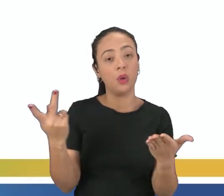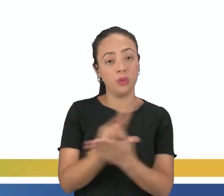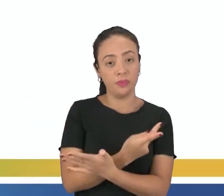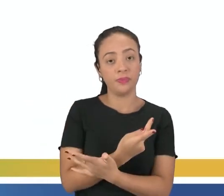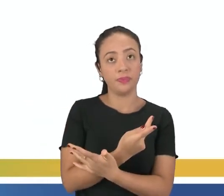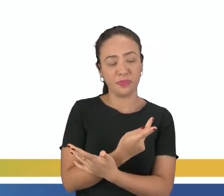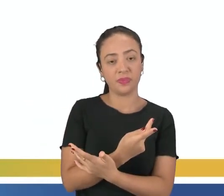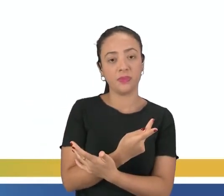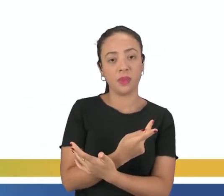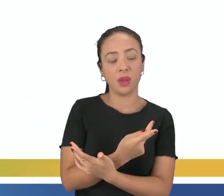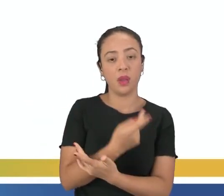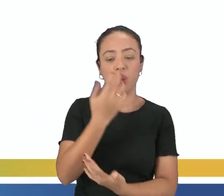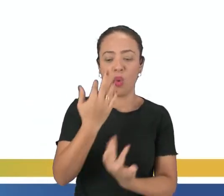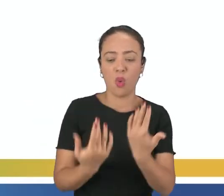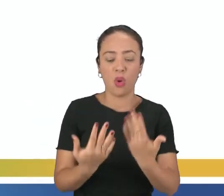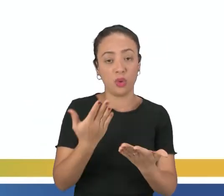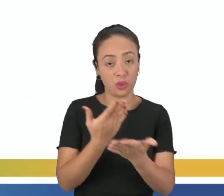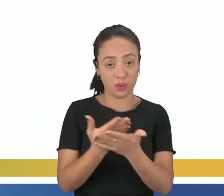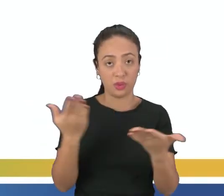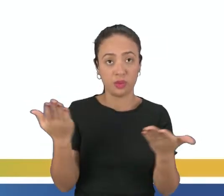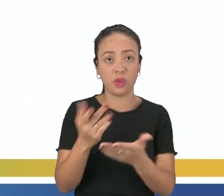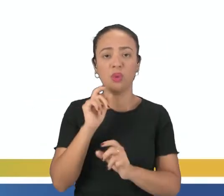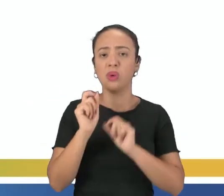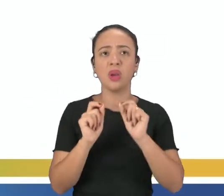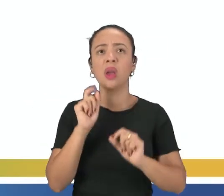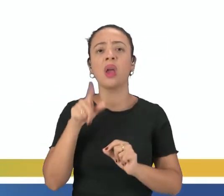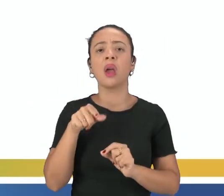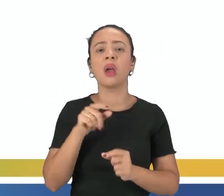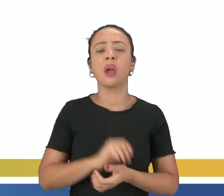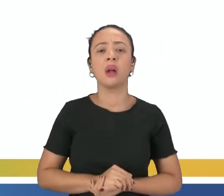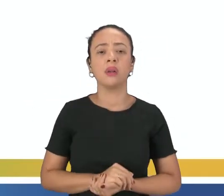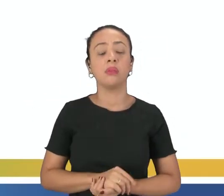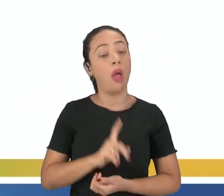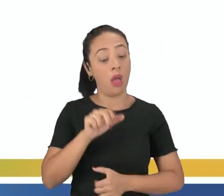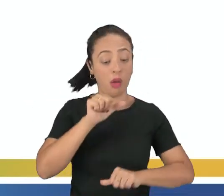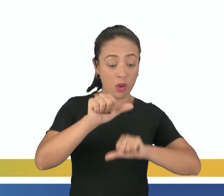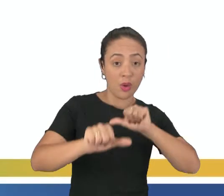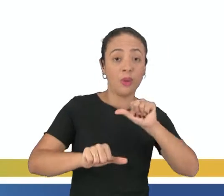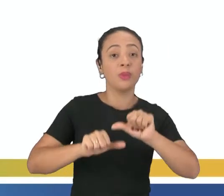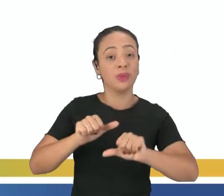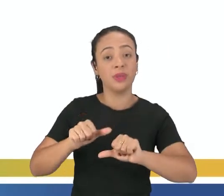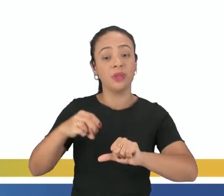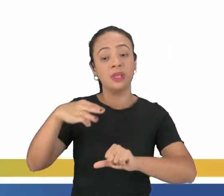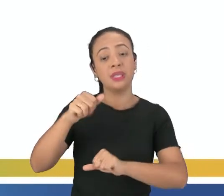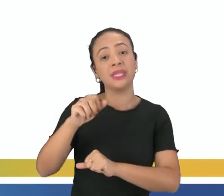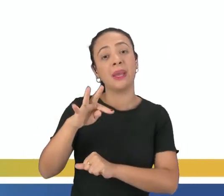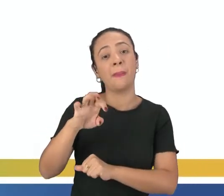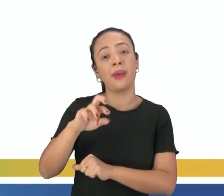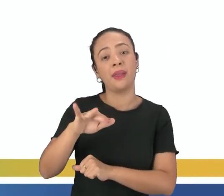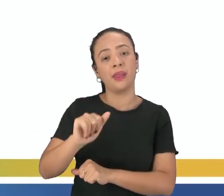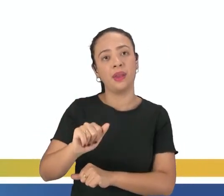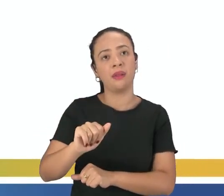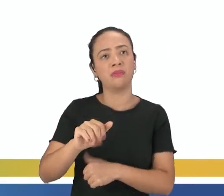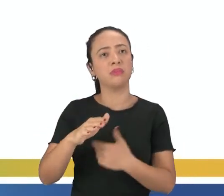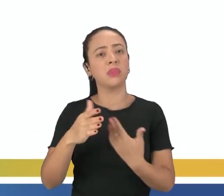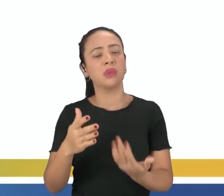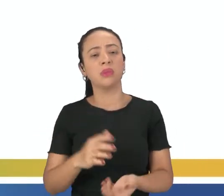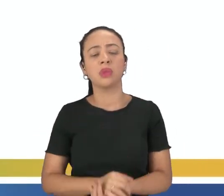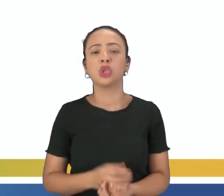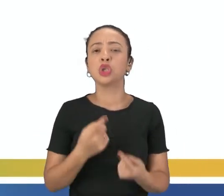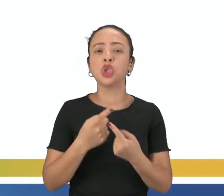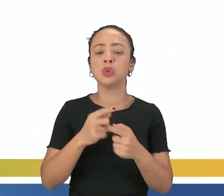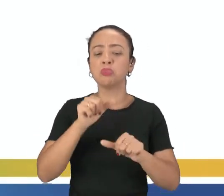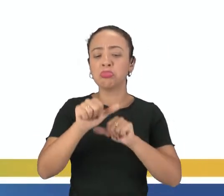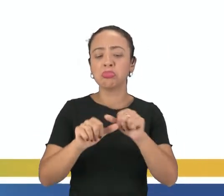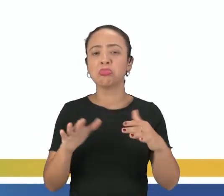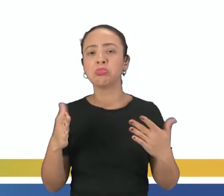de combustão que a gente está trabalhando na aula de hoje, nada mais é do que uma transformação da matéria. Mas que tipo